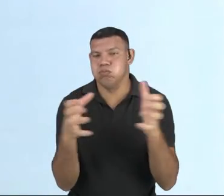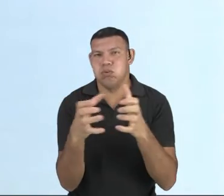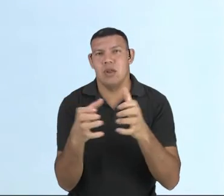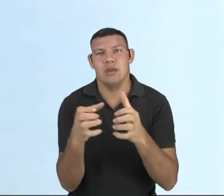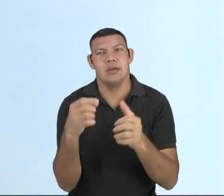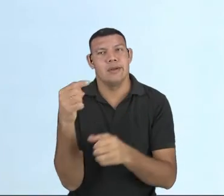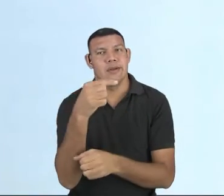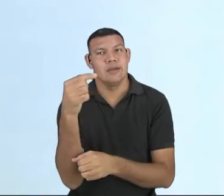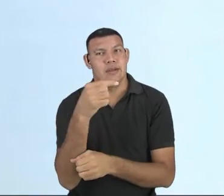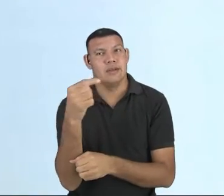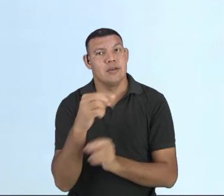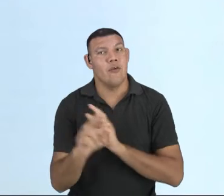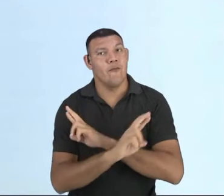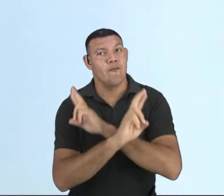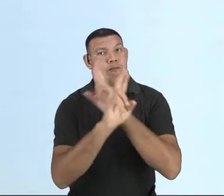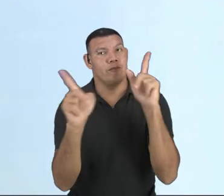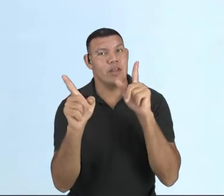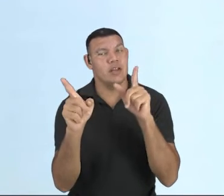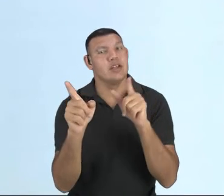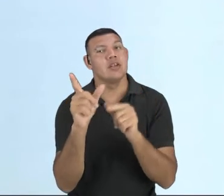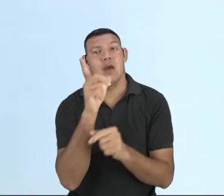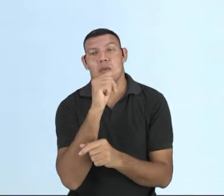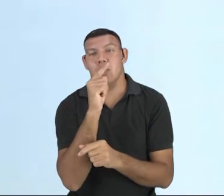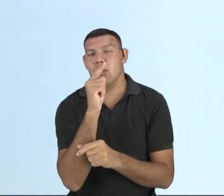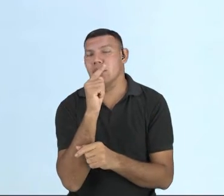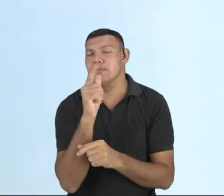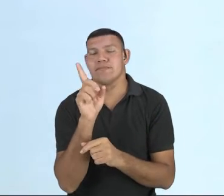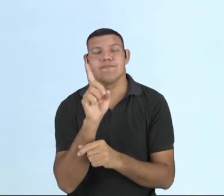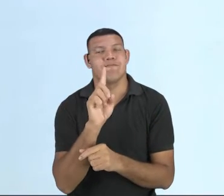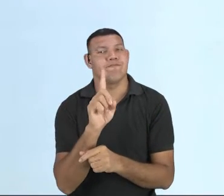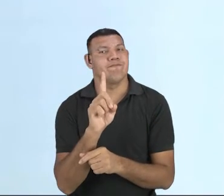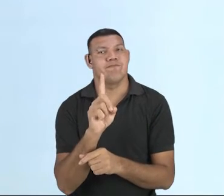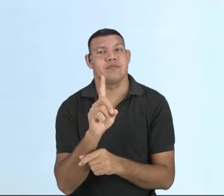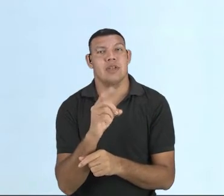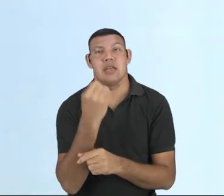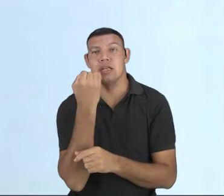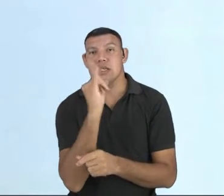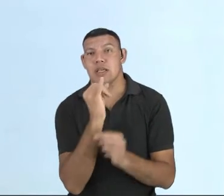água, né? Essa é a regra geral. A água, o que acontece? Quando